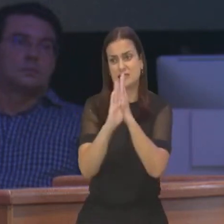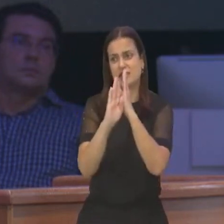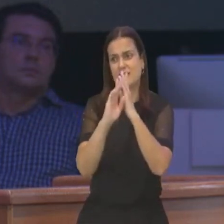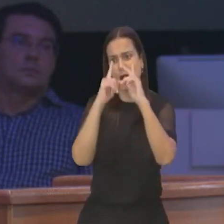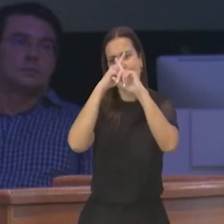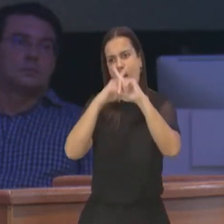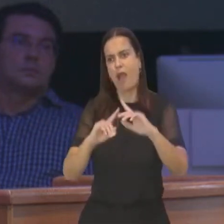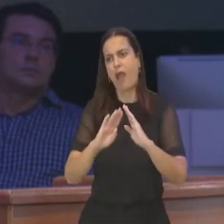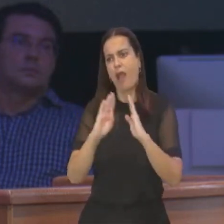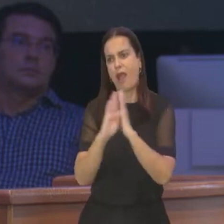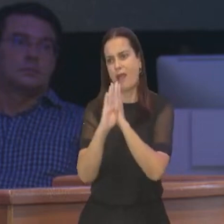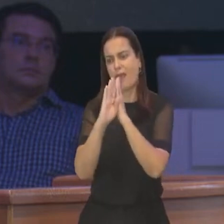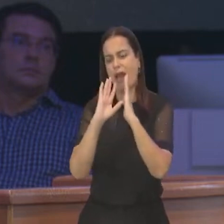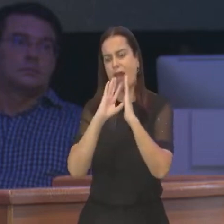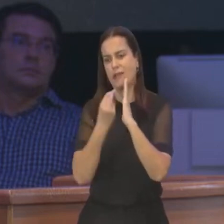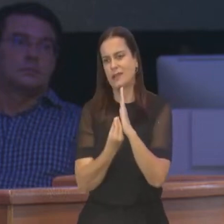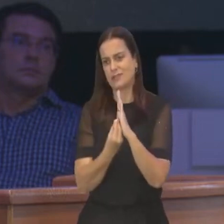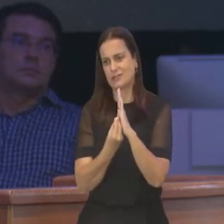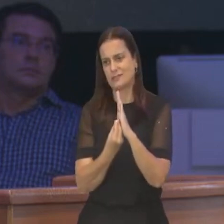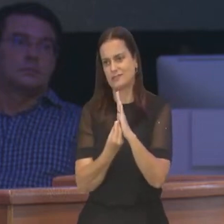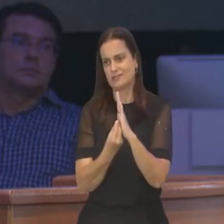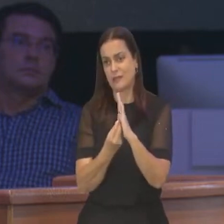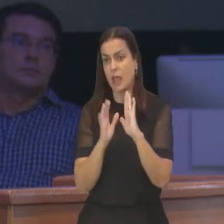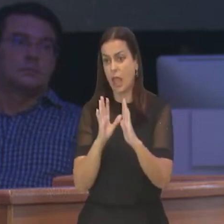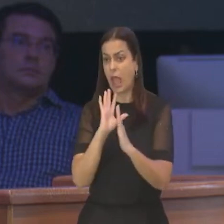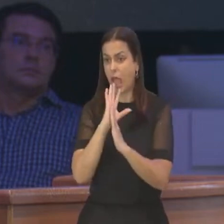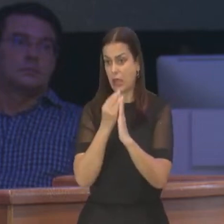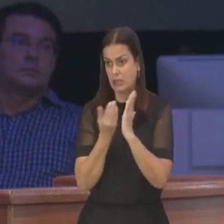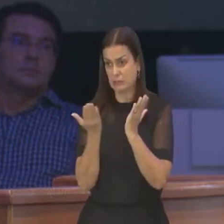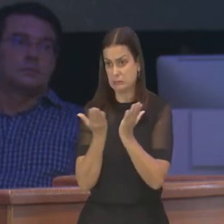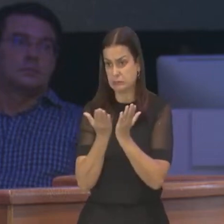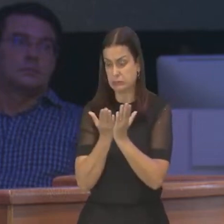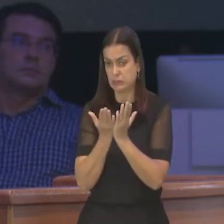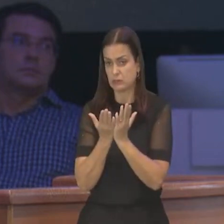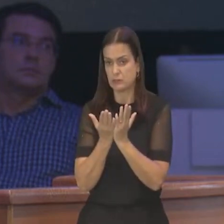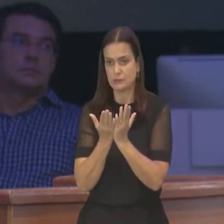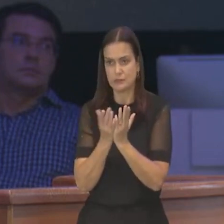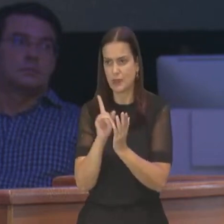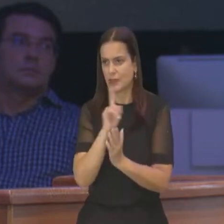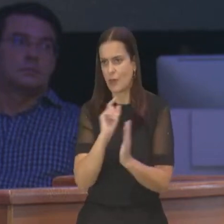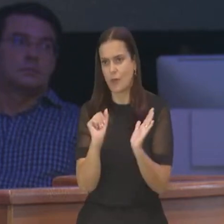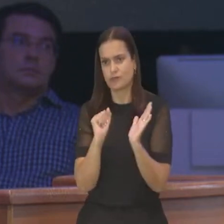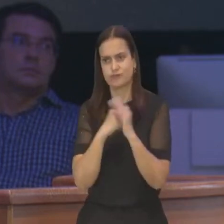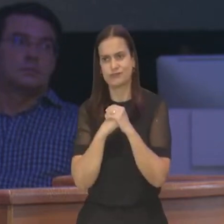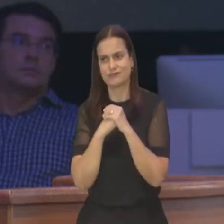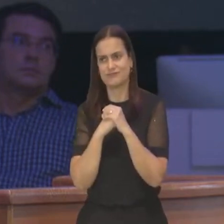E mesmo assim, aquela comunidade, aqueles cristãos, eles não se escondiam.